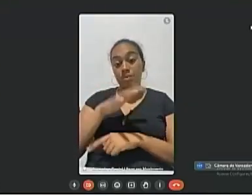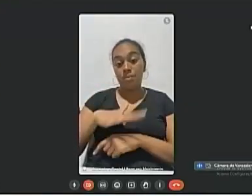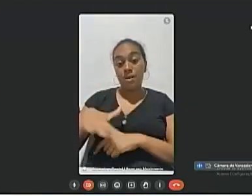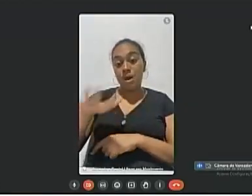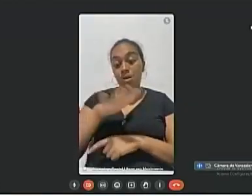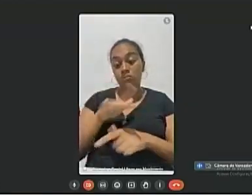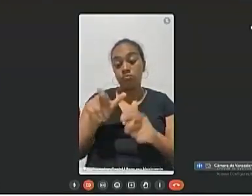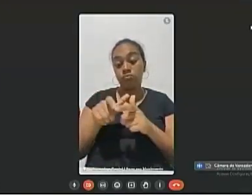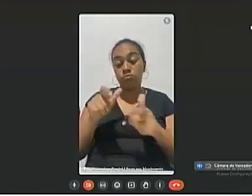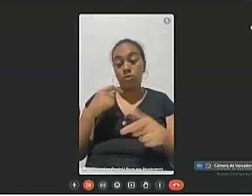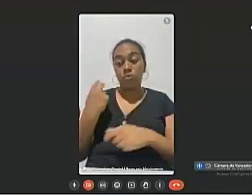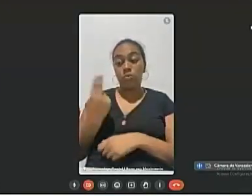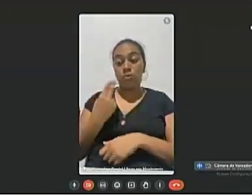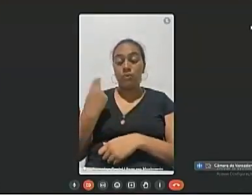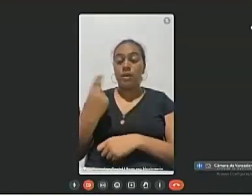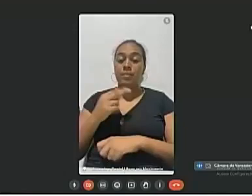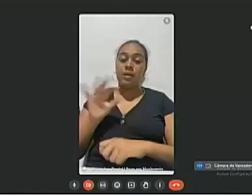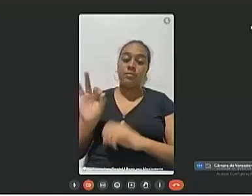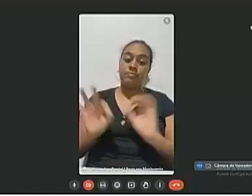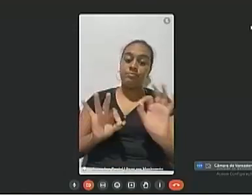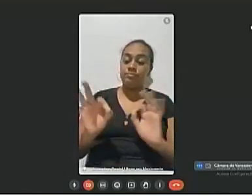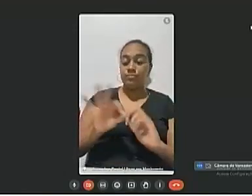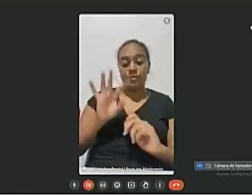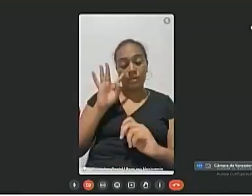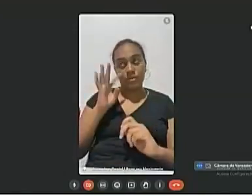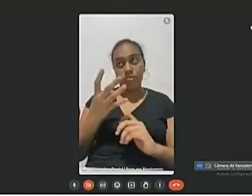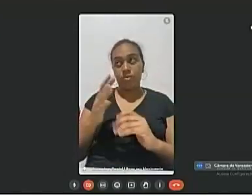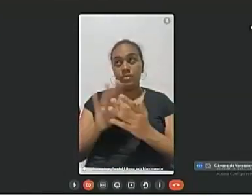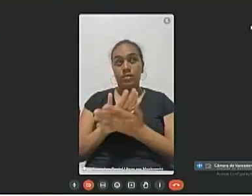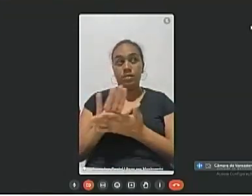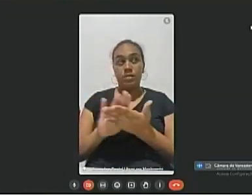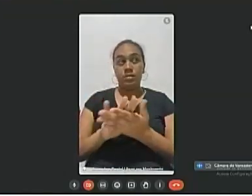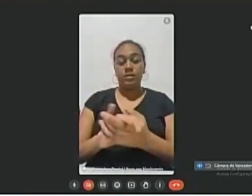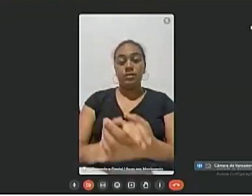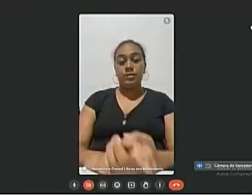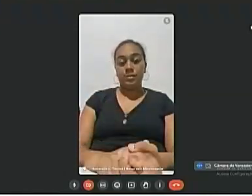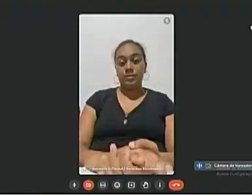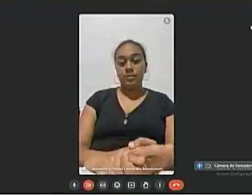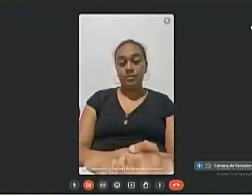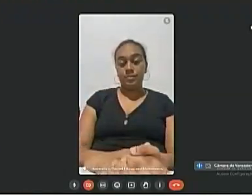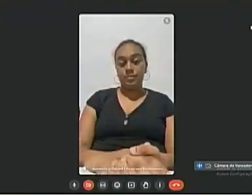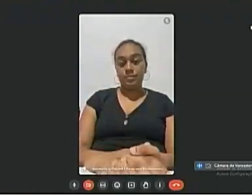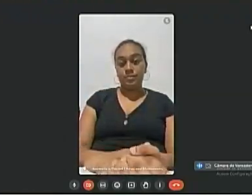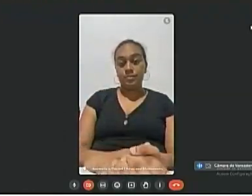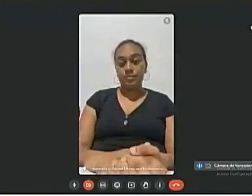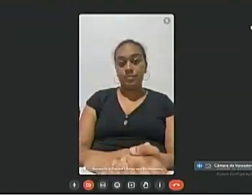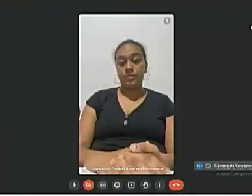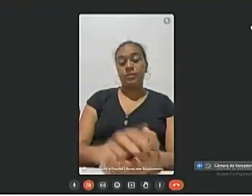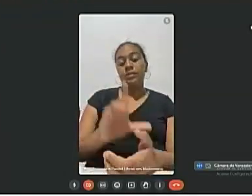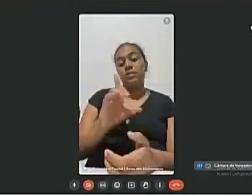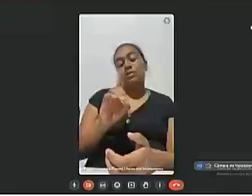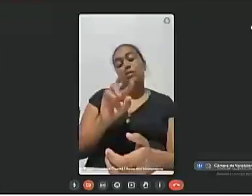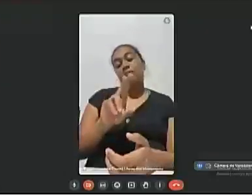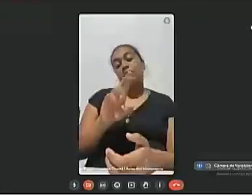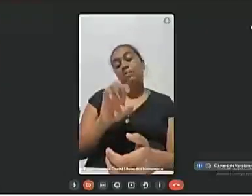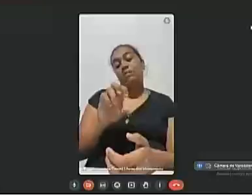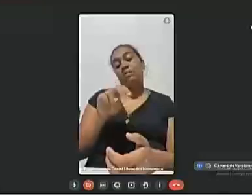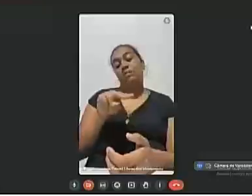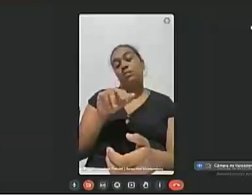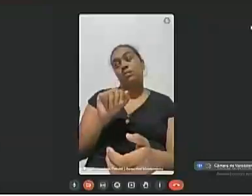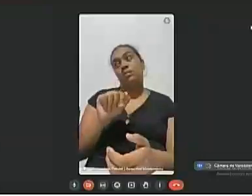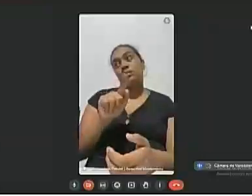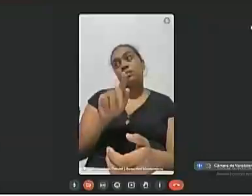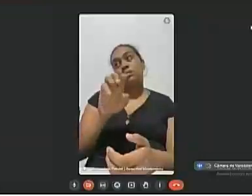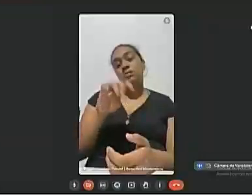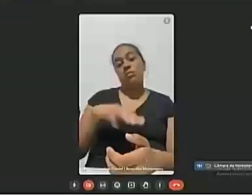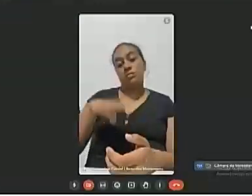que não adianta mexer muito ali, que não resolve as enchentes aqui em cima. Vamos lá. Drenagens e rebaixamentos do canal principal.